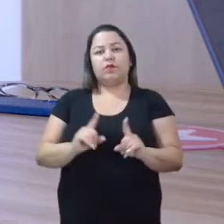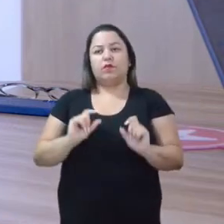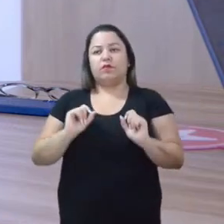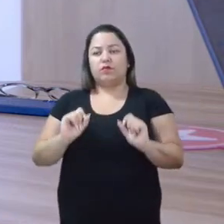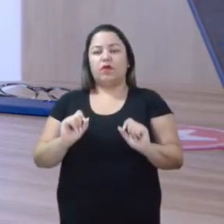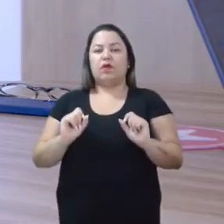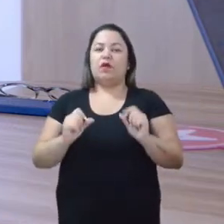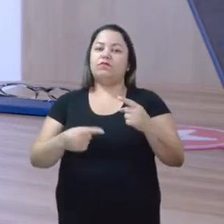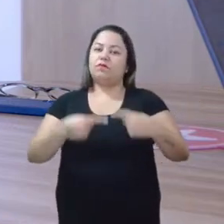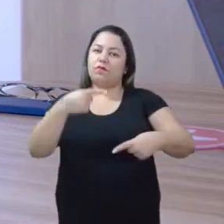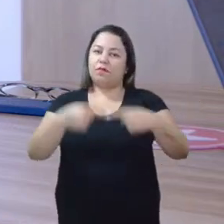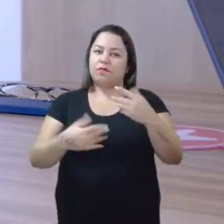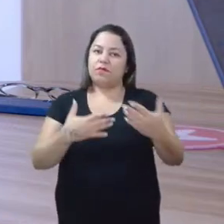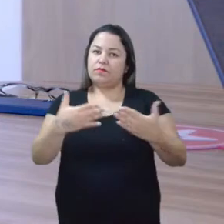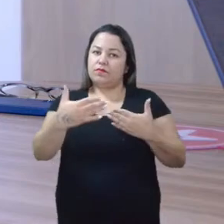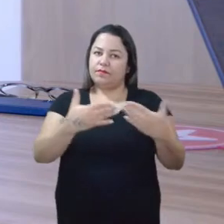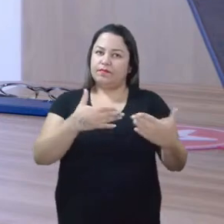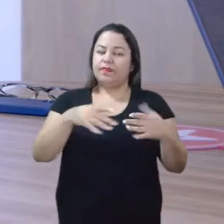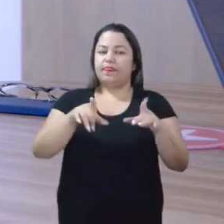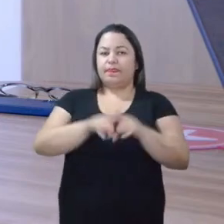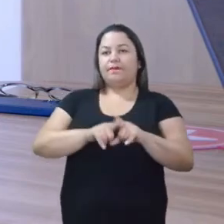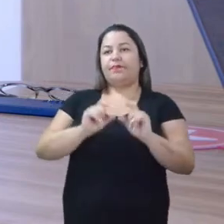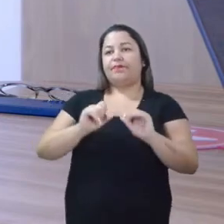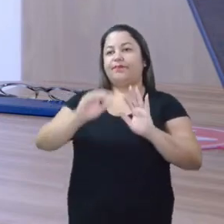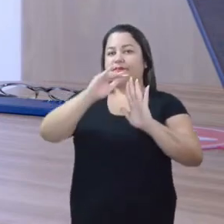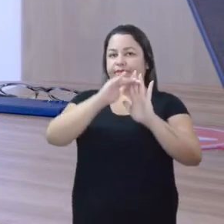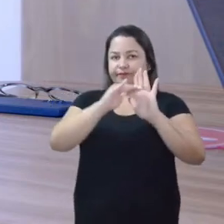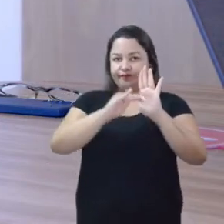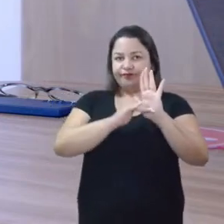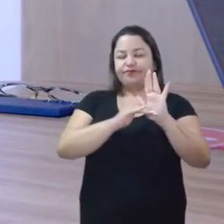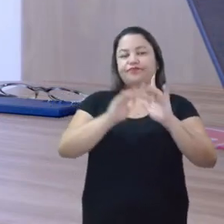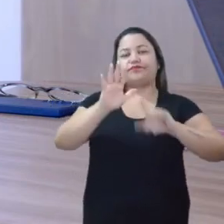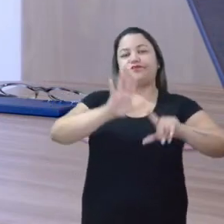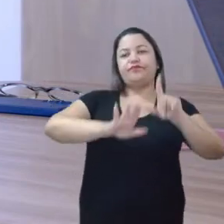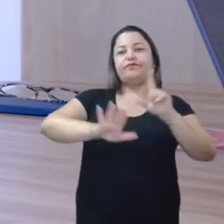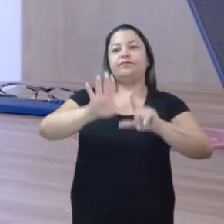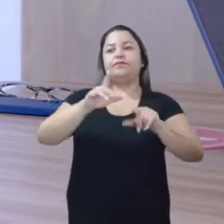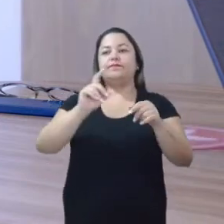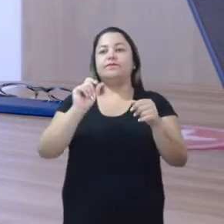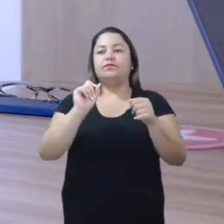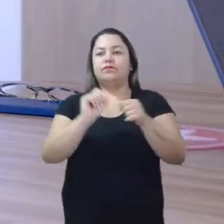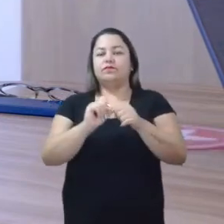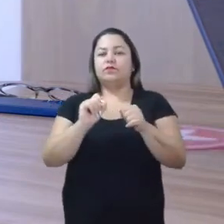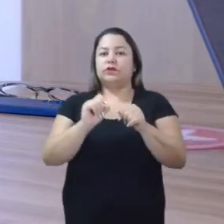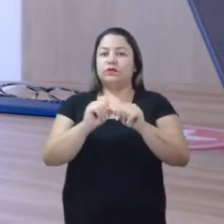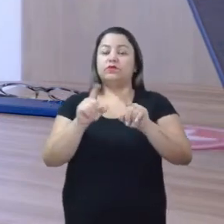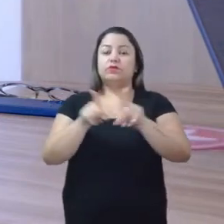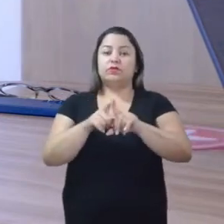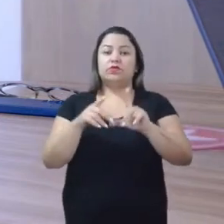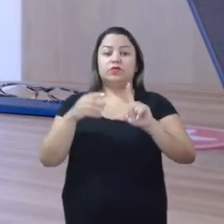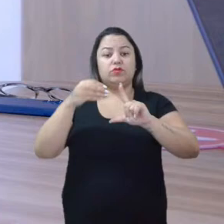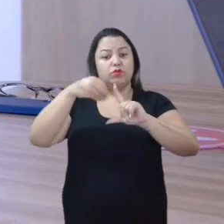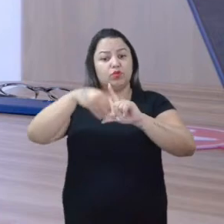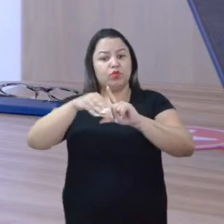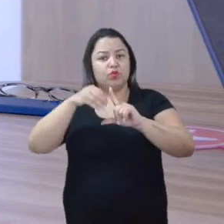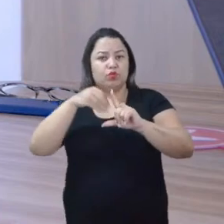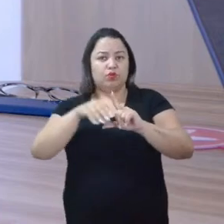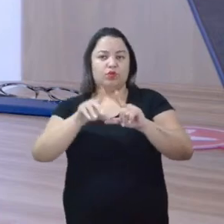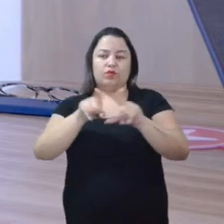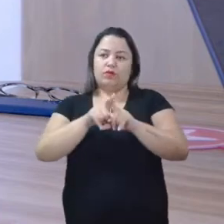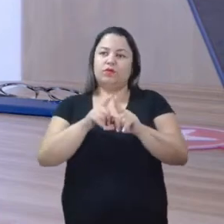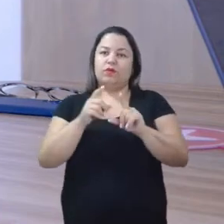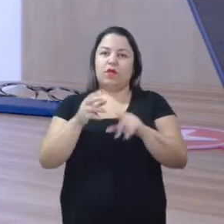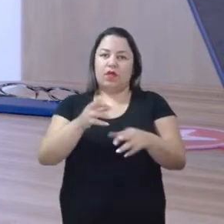né? E aí estabelece critérios para que as plataformas façam essa moderação de conteúdo e aí também, né, as responsabilidades das